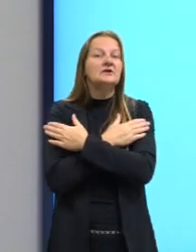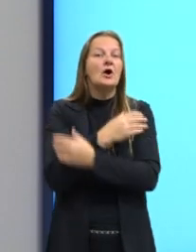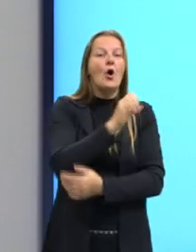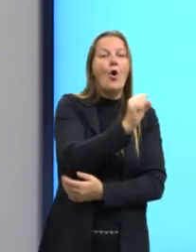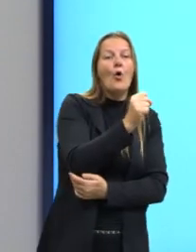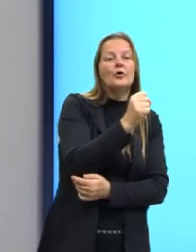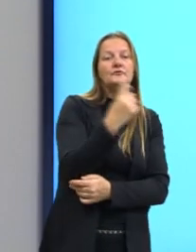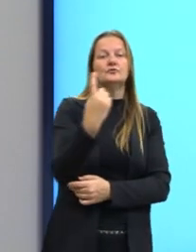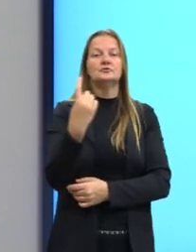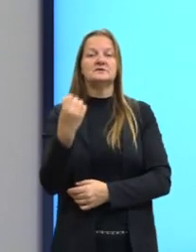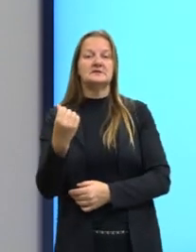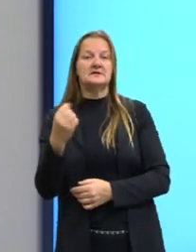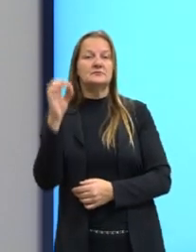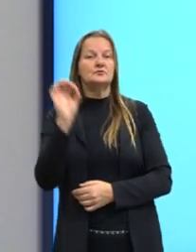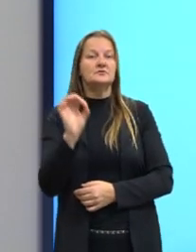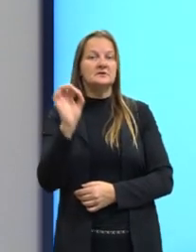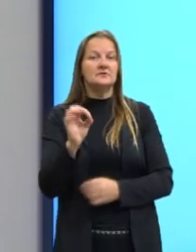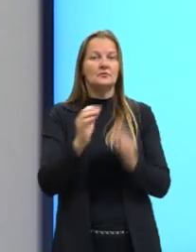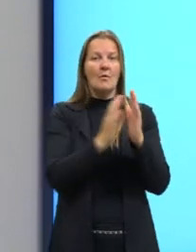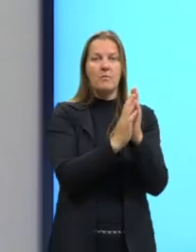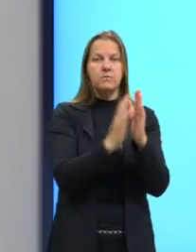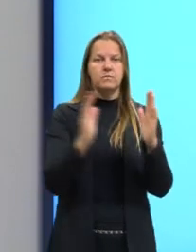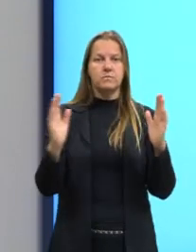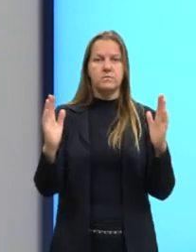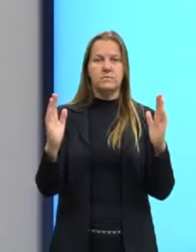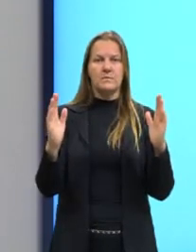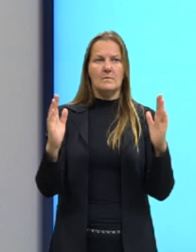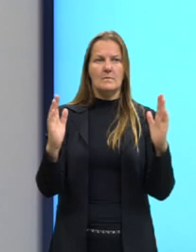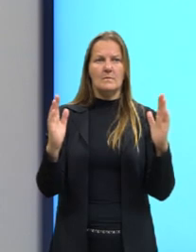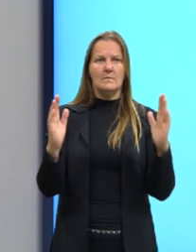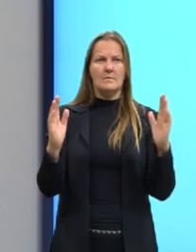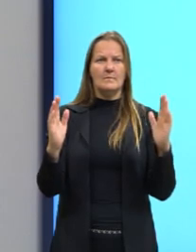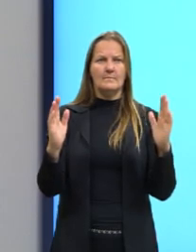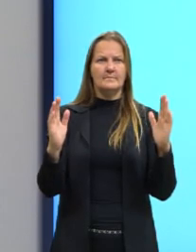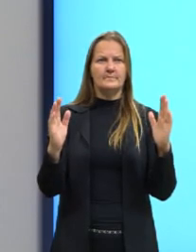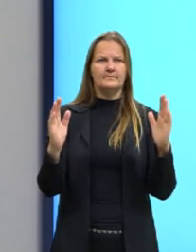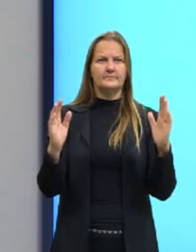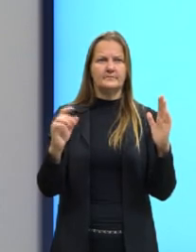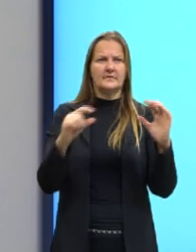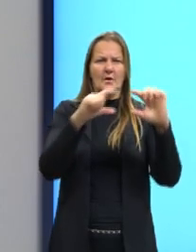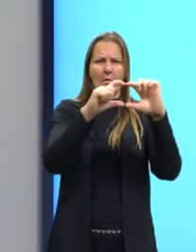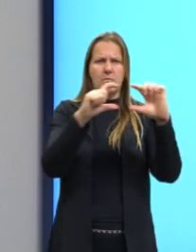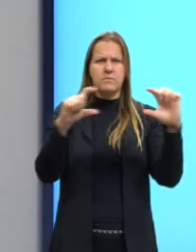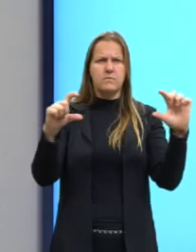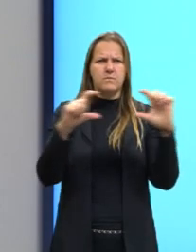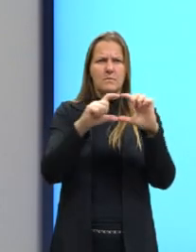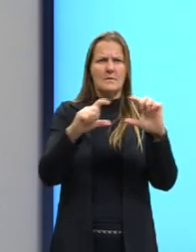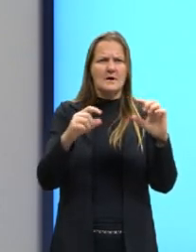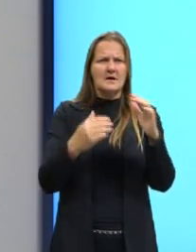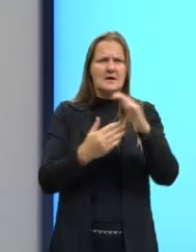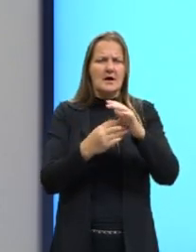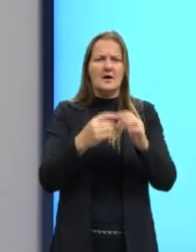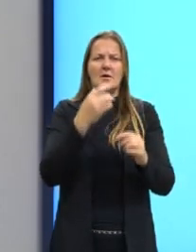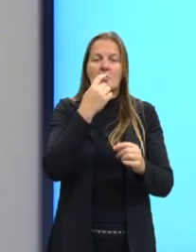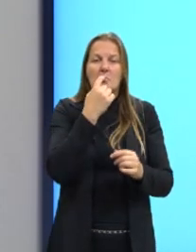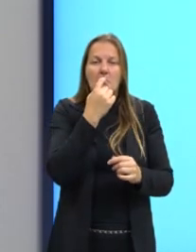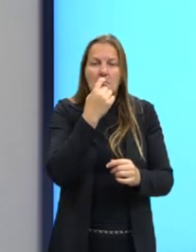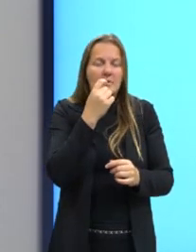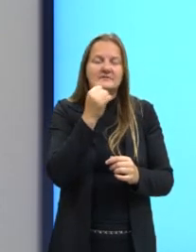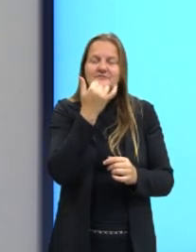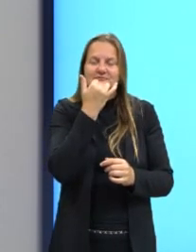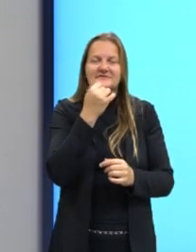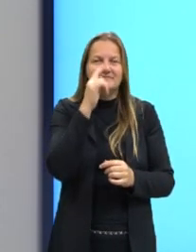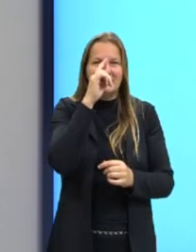entre 8 e 16 por cento então o que que eu fiz aqui eu destaquei em uma cor diferente coloquei uma faixa aqui